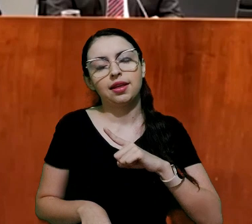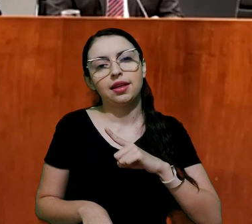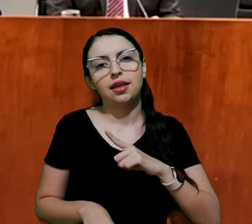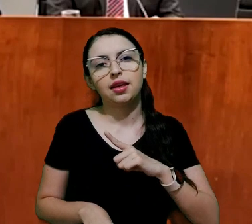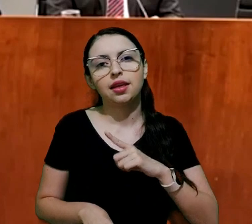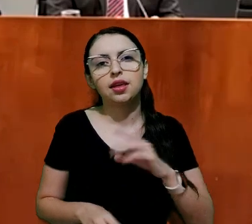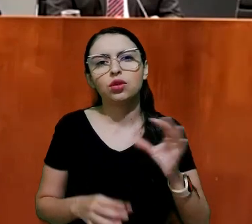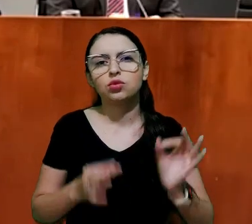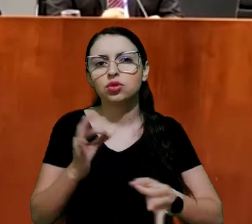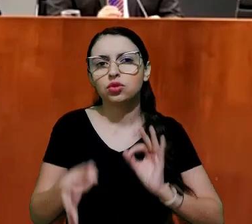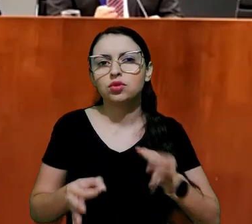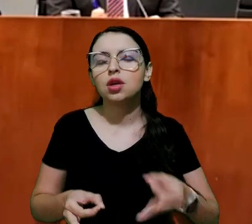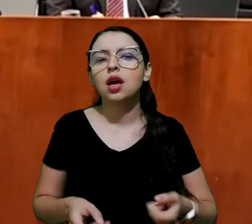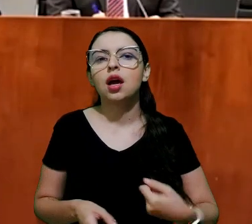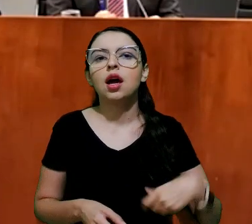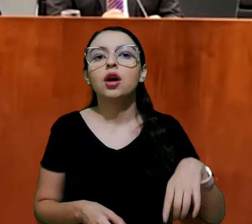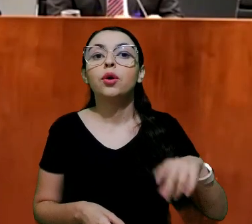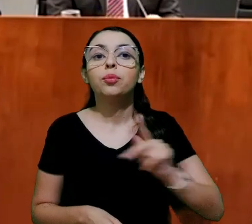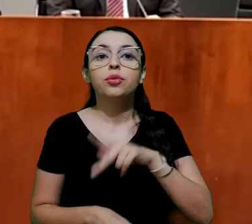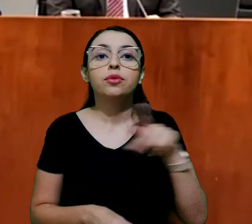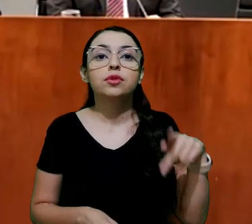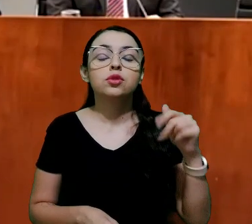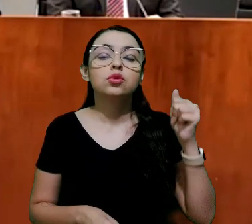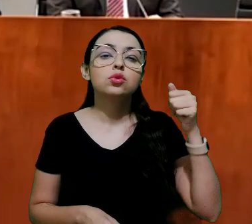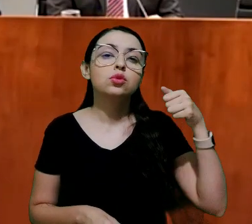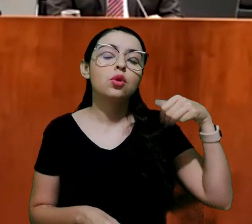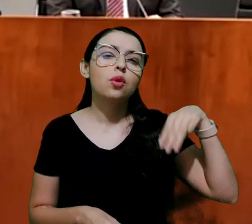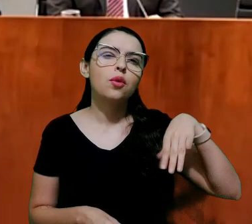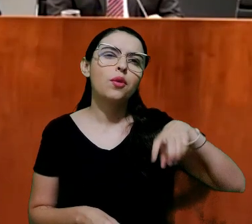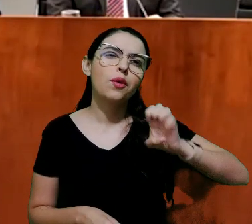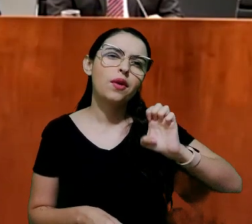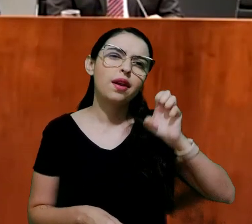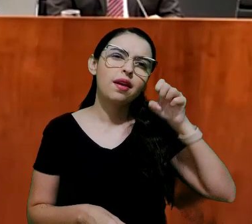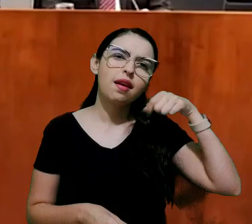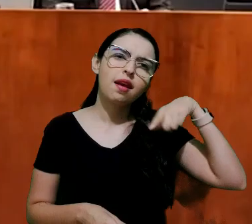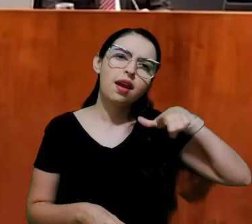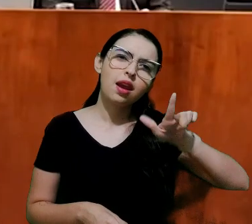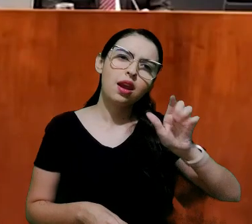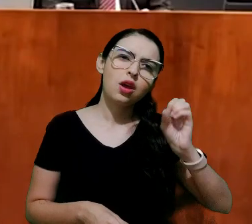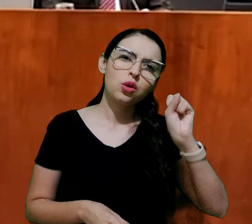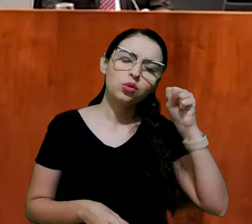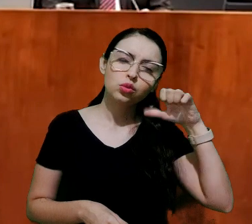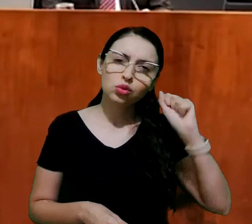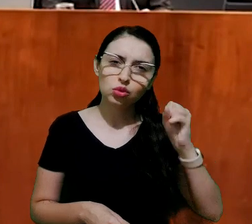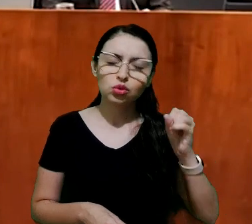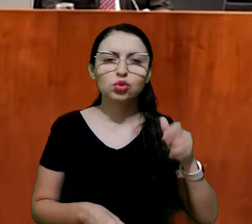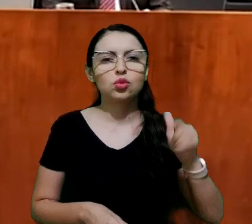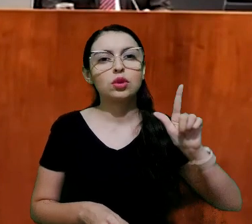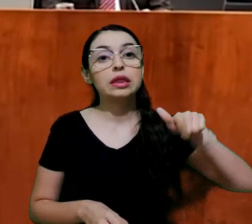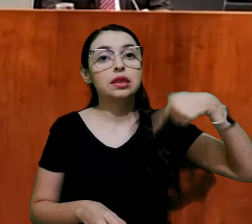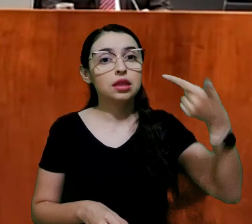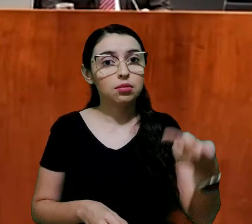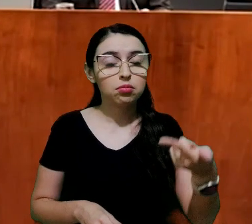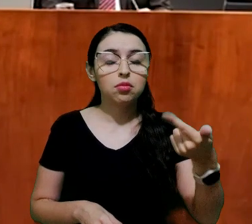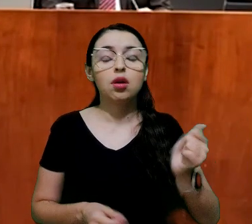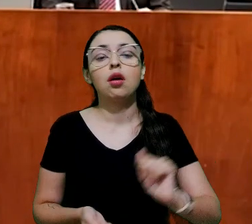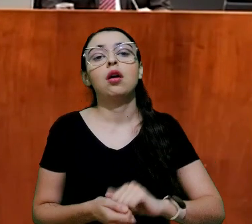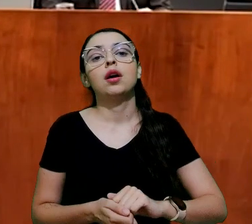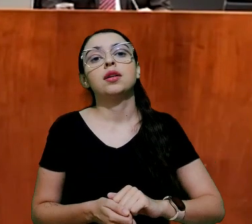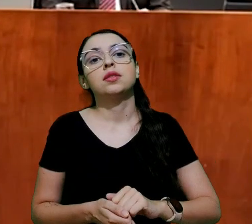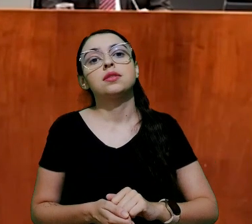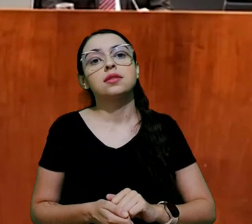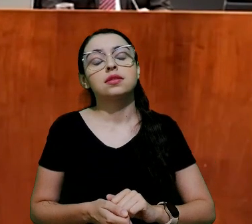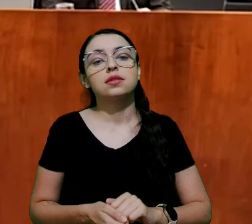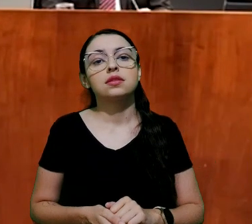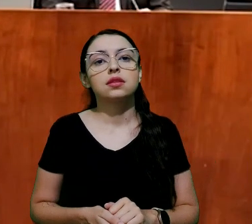o professor Nelson Neri, que terá como debatedor o nosso colega Eurico Maiolino. O doutor Eurico foi meu juiz auxiliar na presidência. E, na